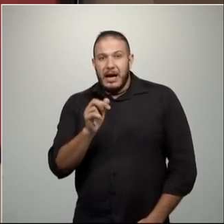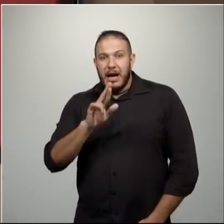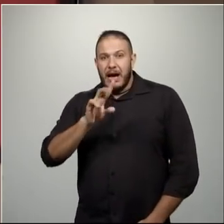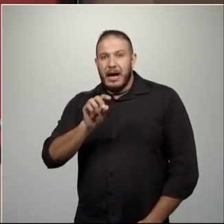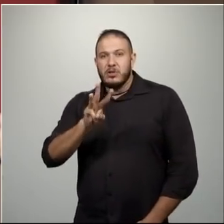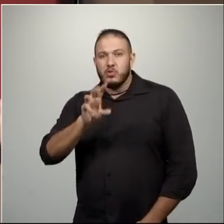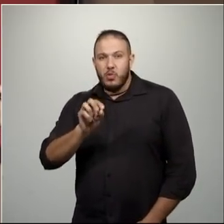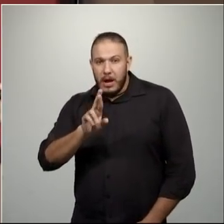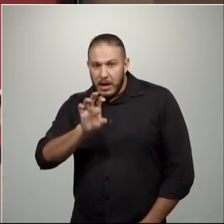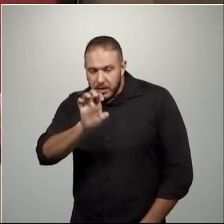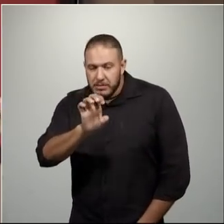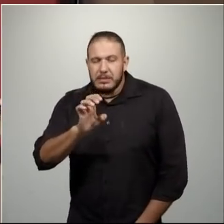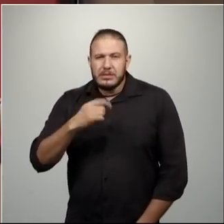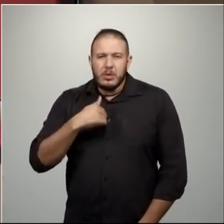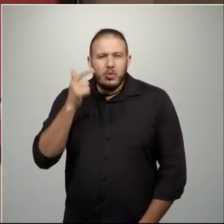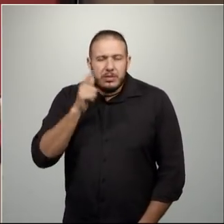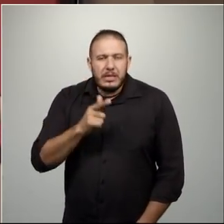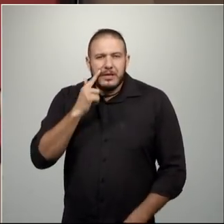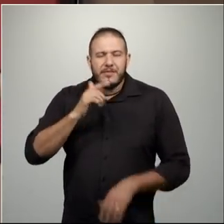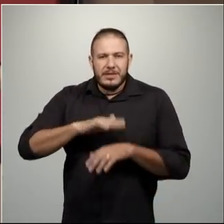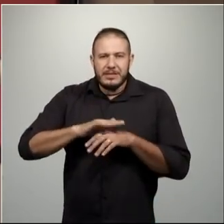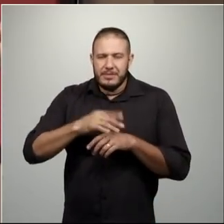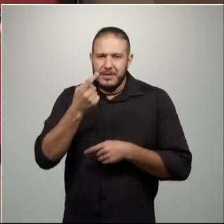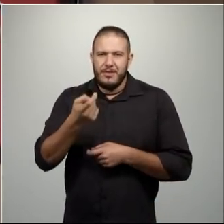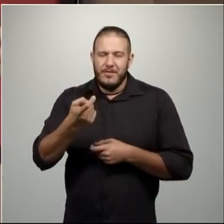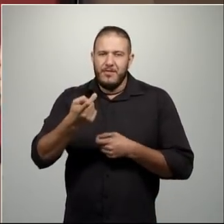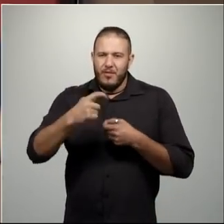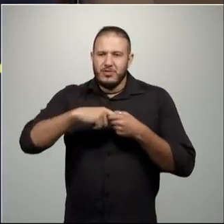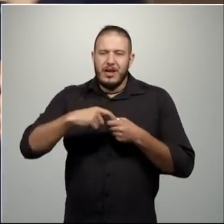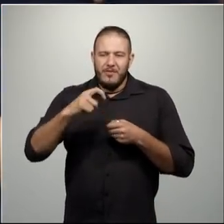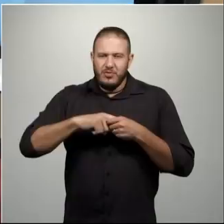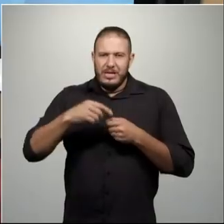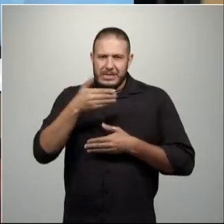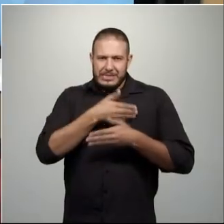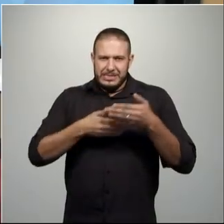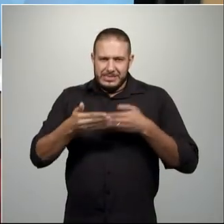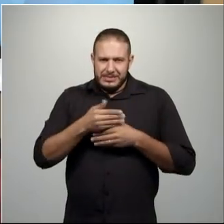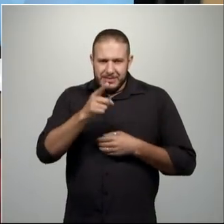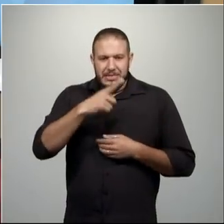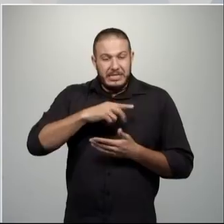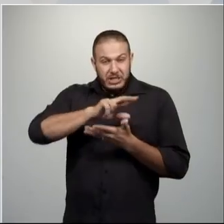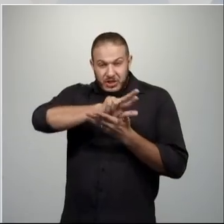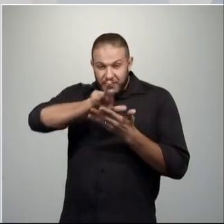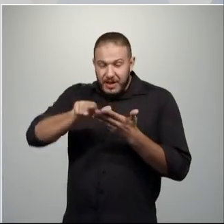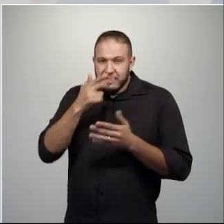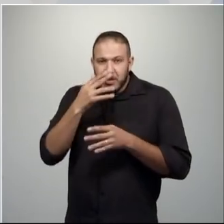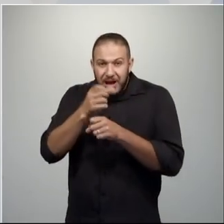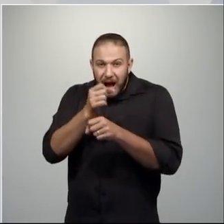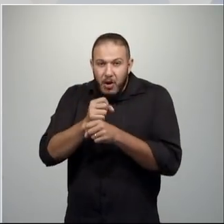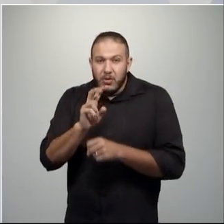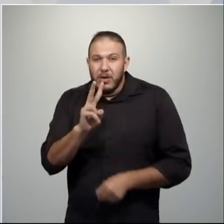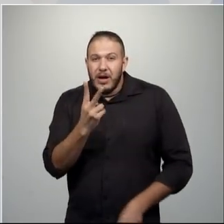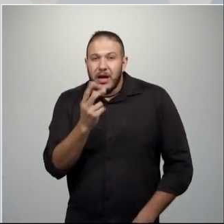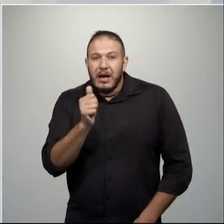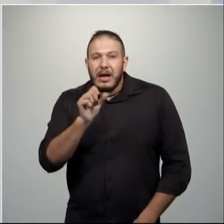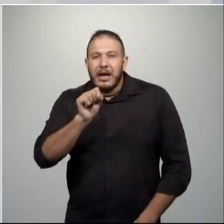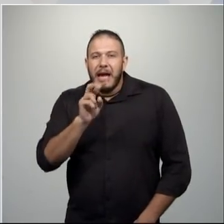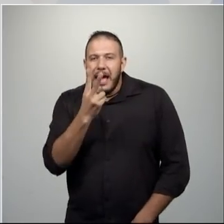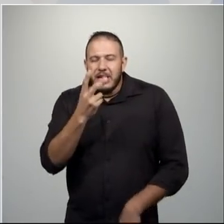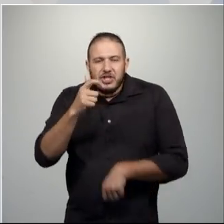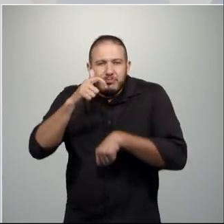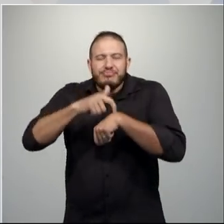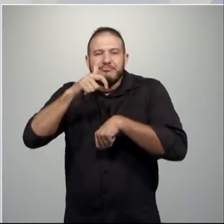vários deixa eu voltar aqui que dá pra ver a consiga fazer vários cálculos de hash por segundo